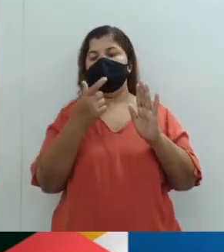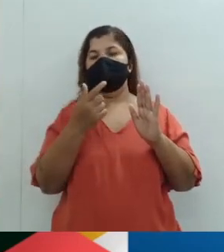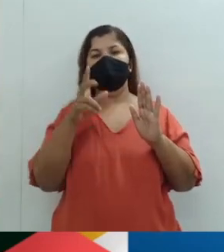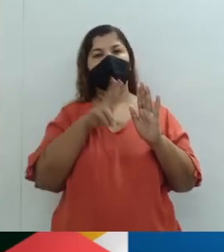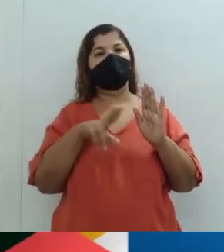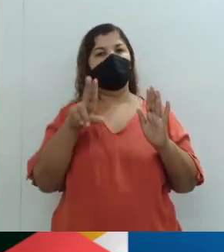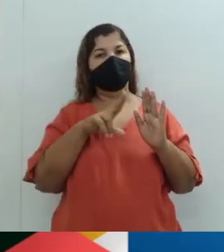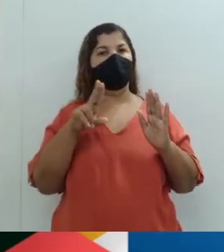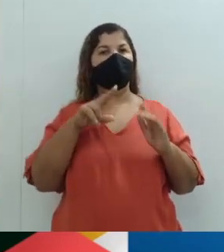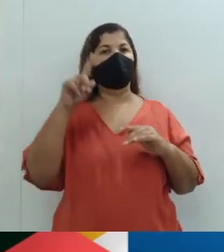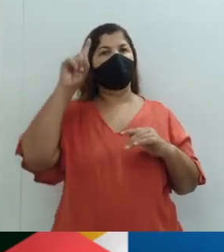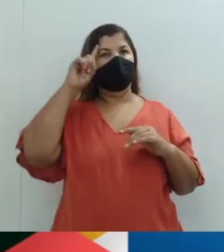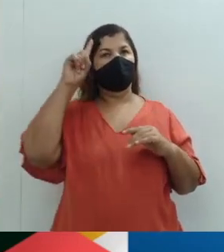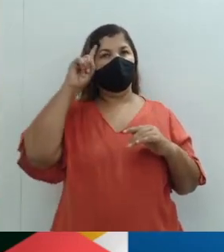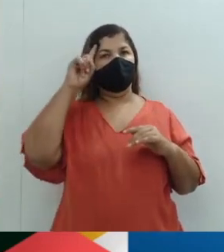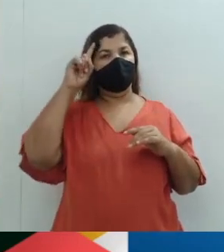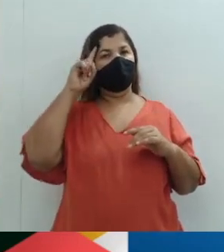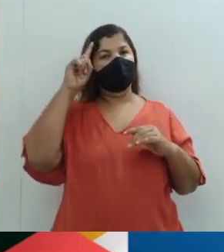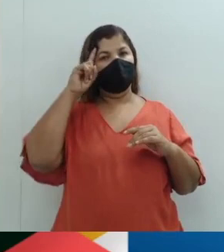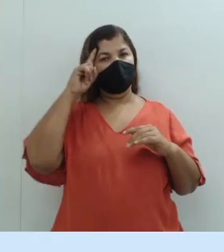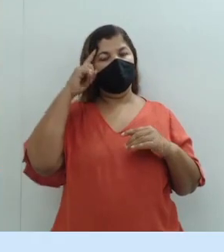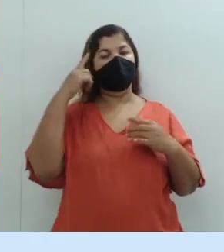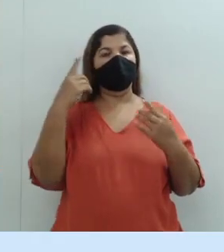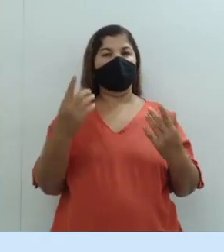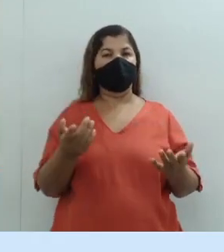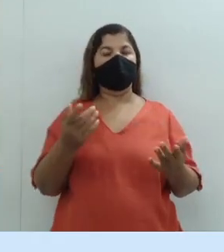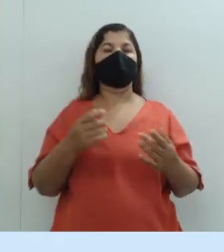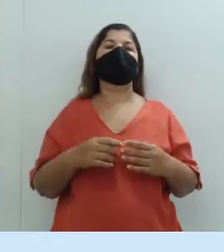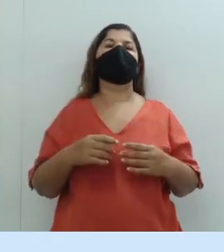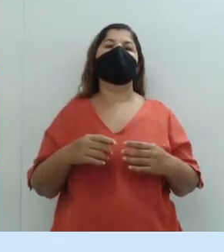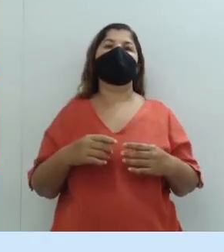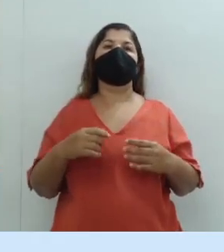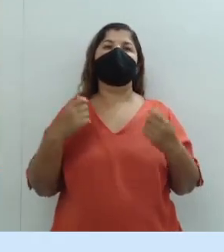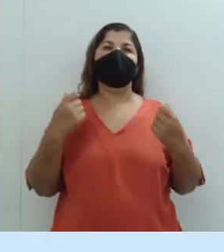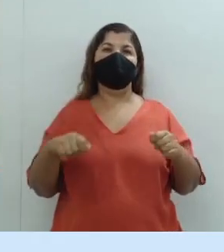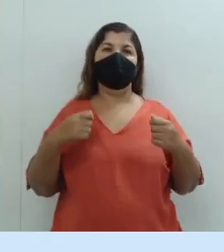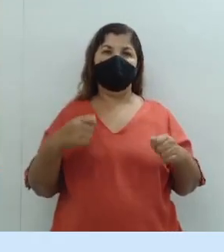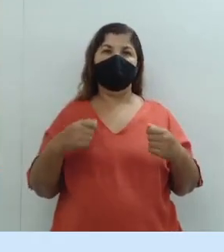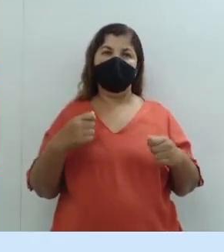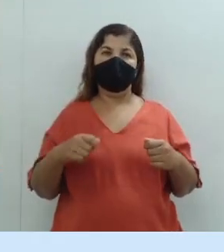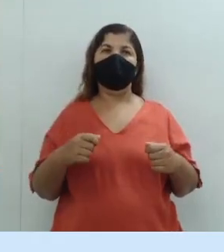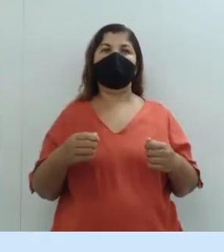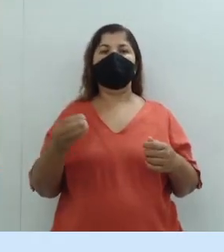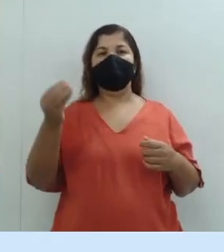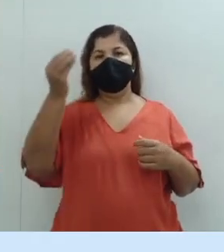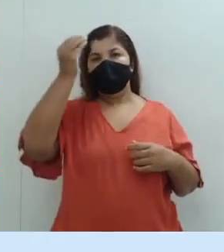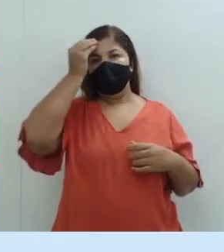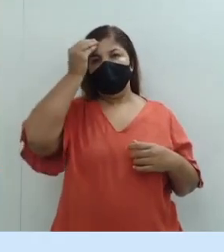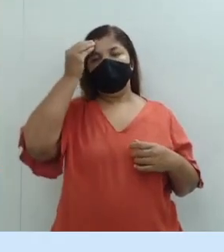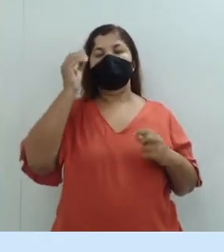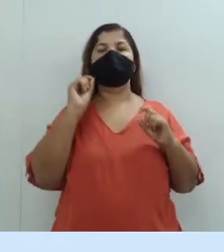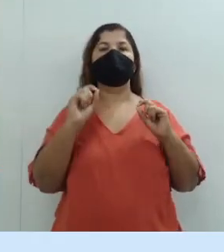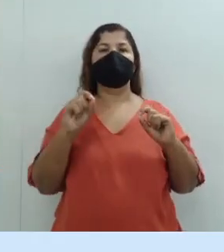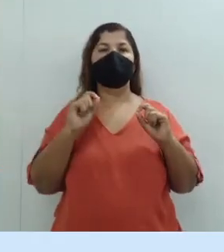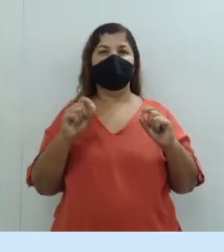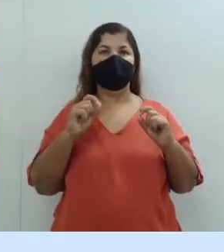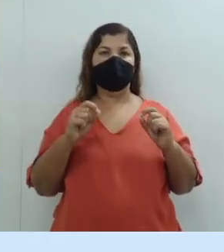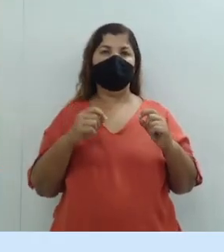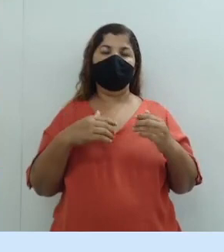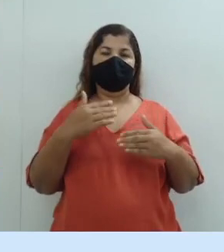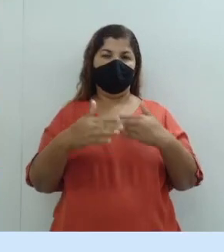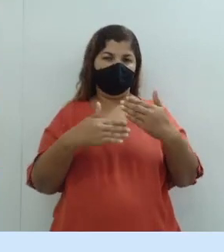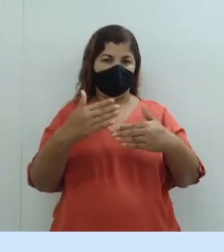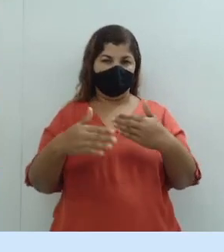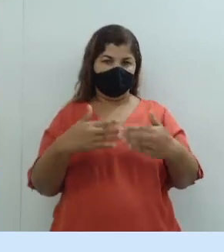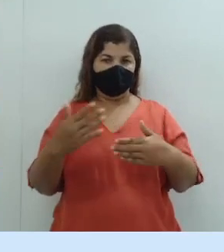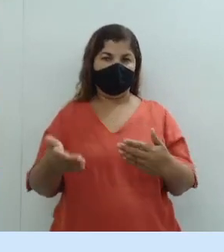a dia, então a gente tem que ter ela fixada na nossa mente aí, para que a gente possa ter um melhor rendimento.